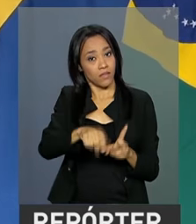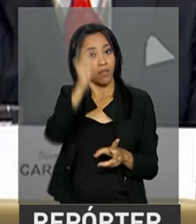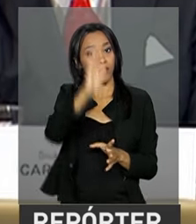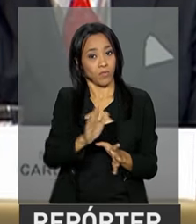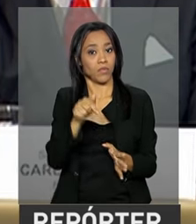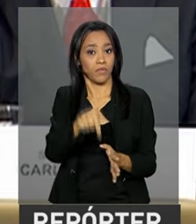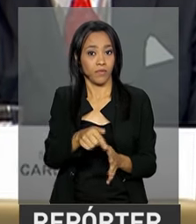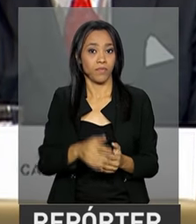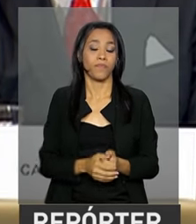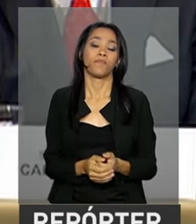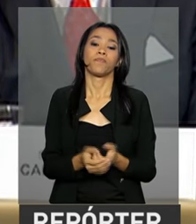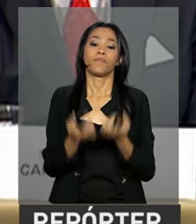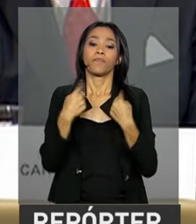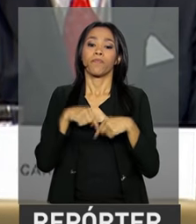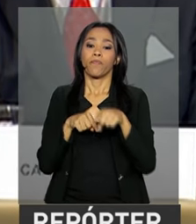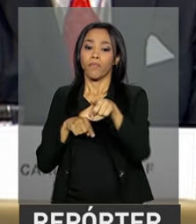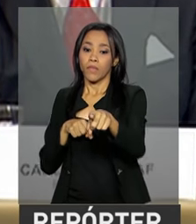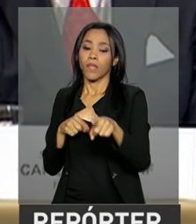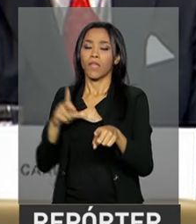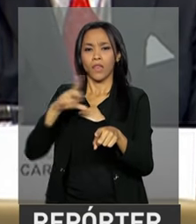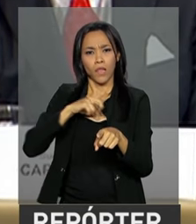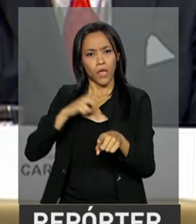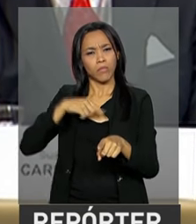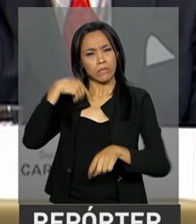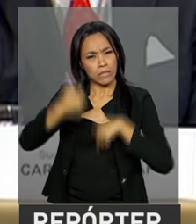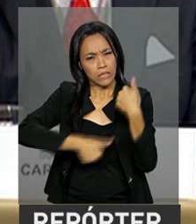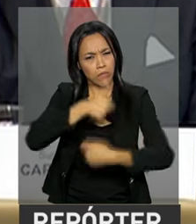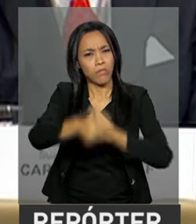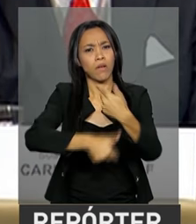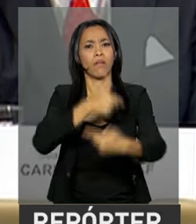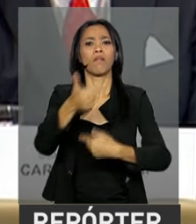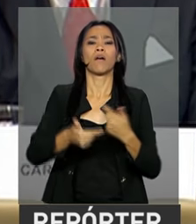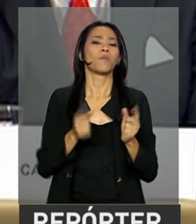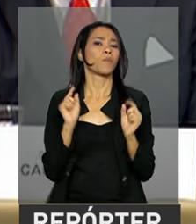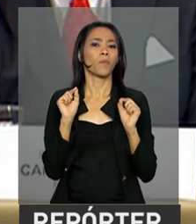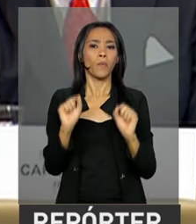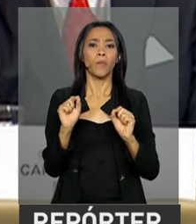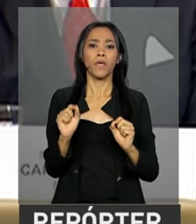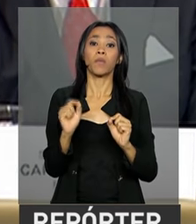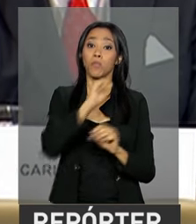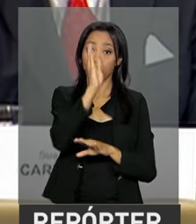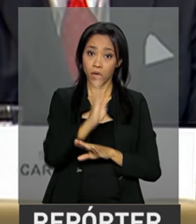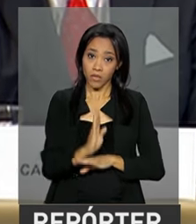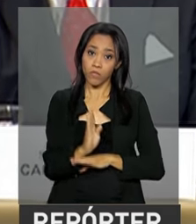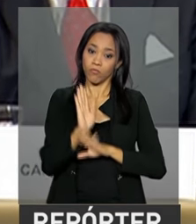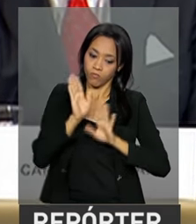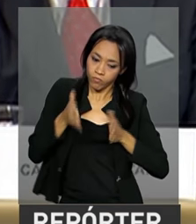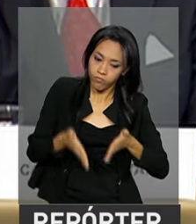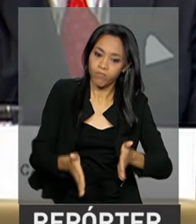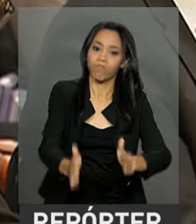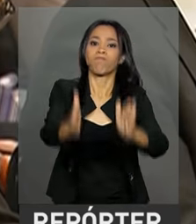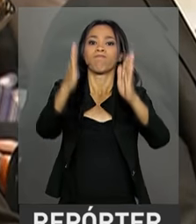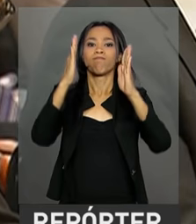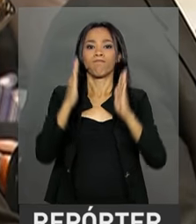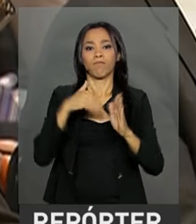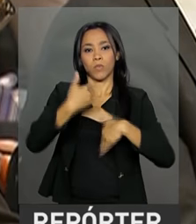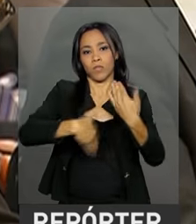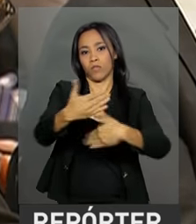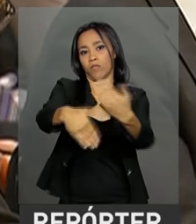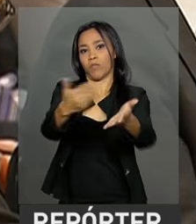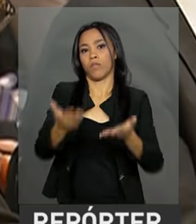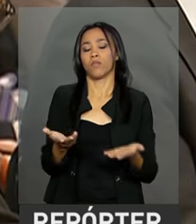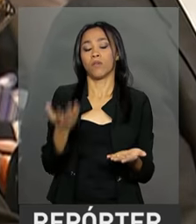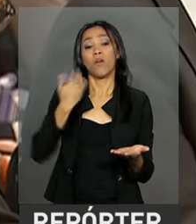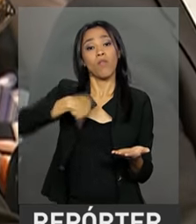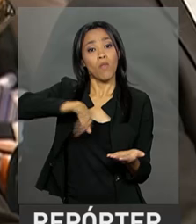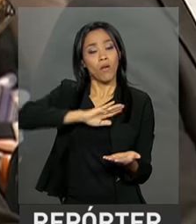brasil temos trabalhado para recolocar o brasil nos trilhos do desenvolvimento concebemos